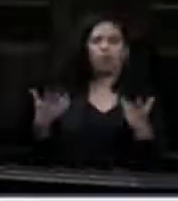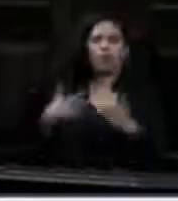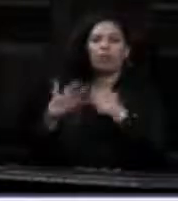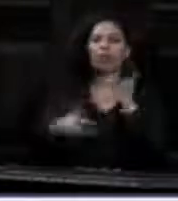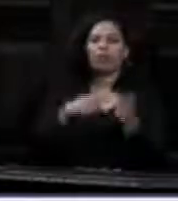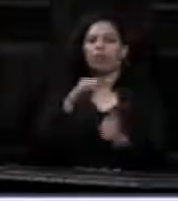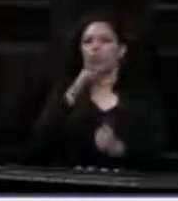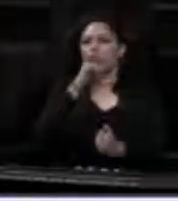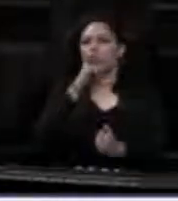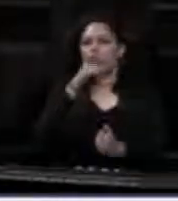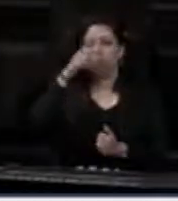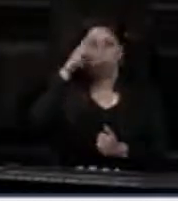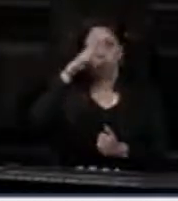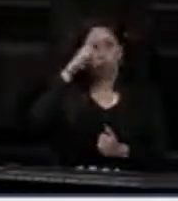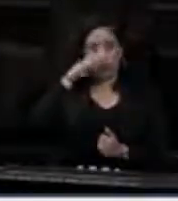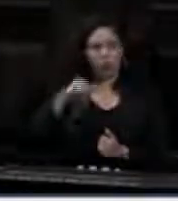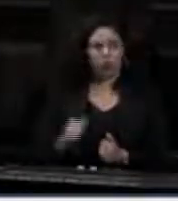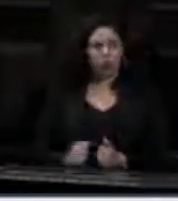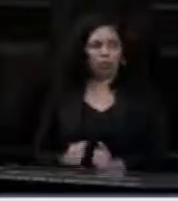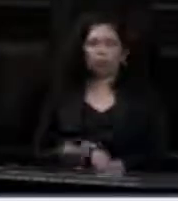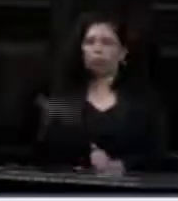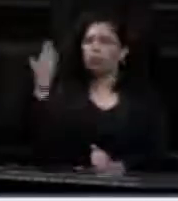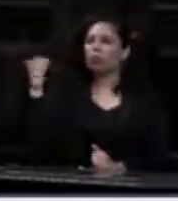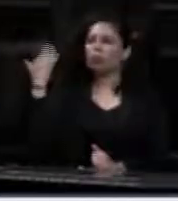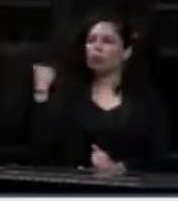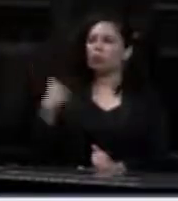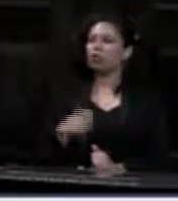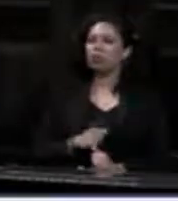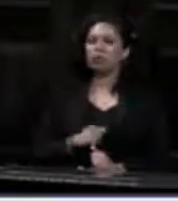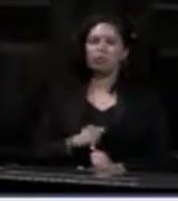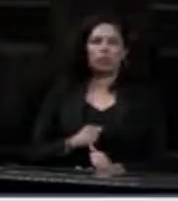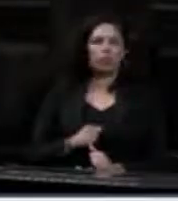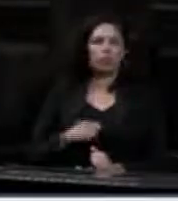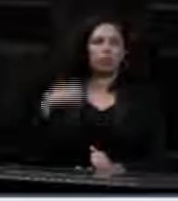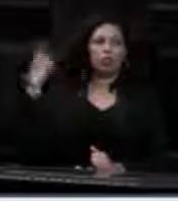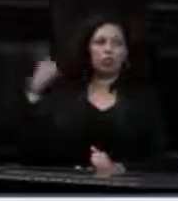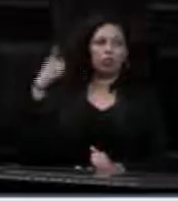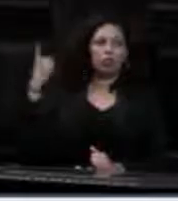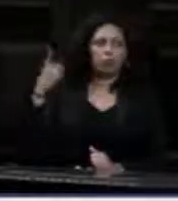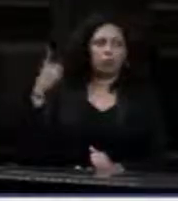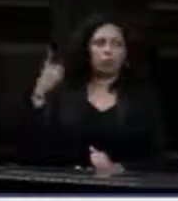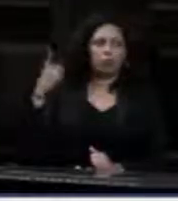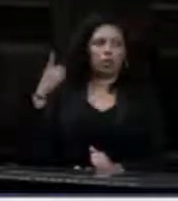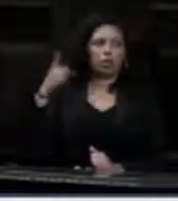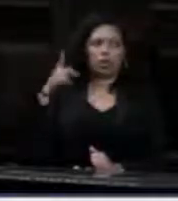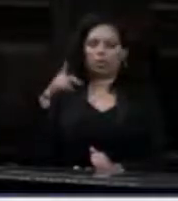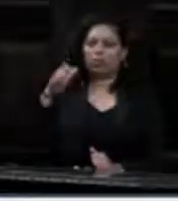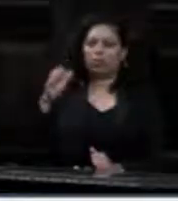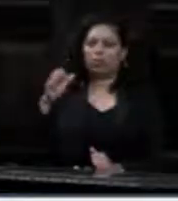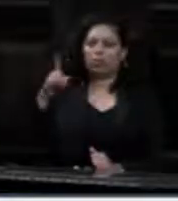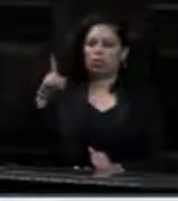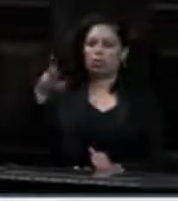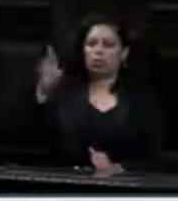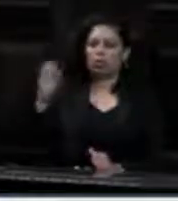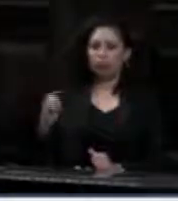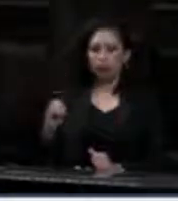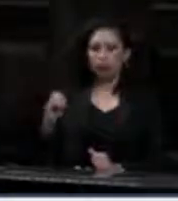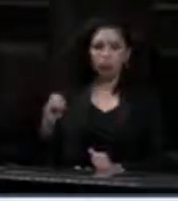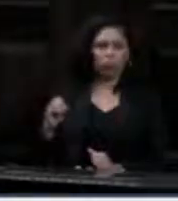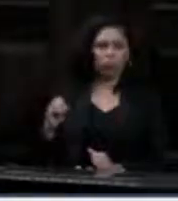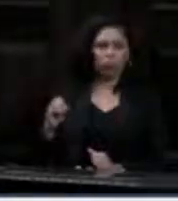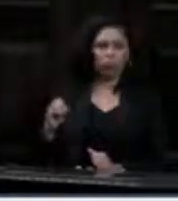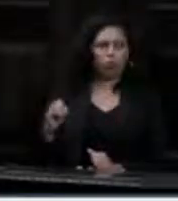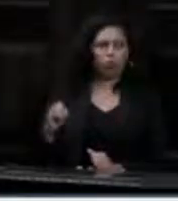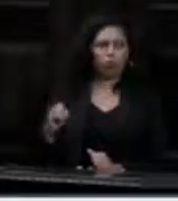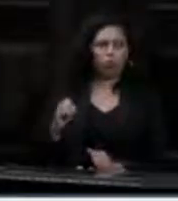Antigamente havia várias leis de dias. O deputado então Pedro Fernandes, hoje candidato ao governo do estado, criou então